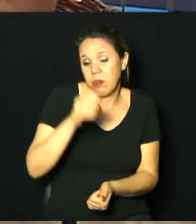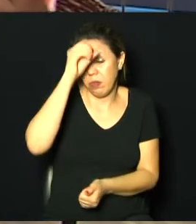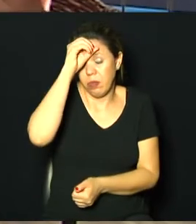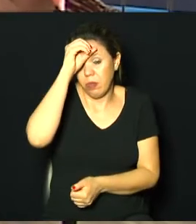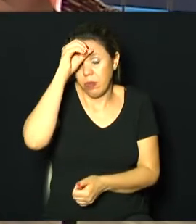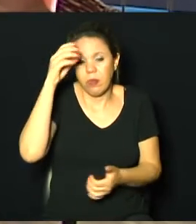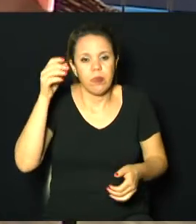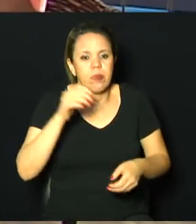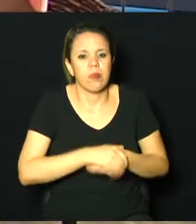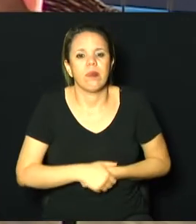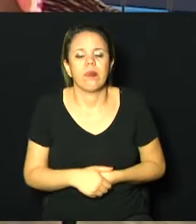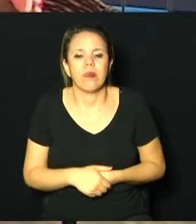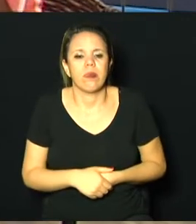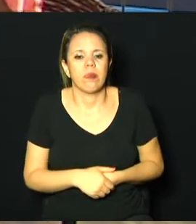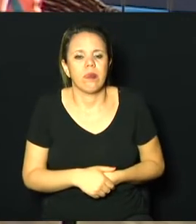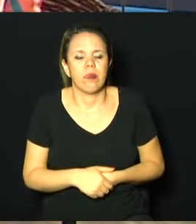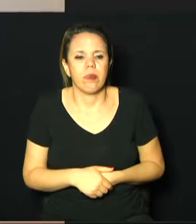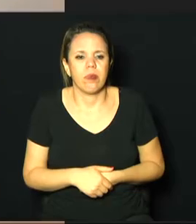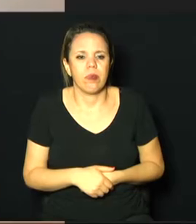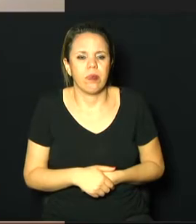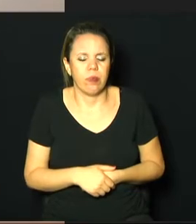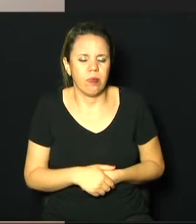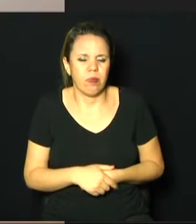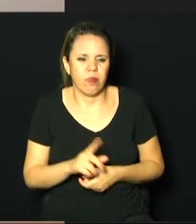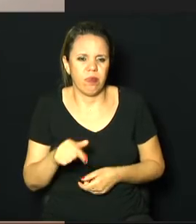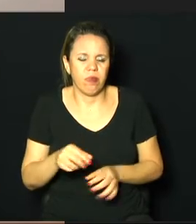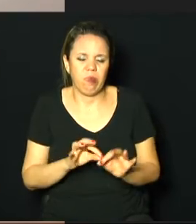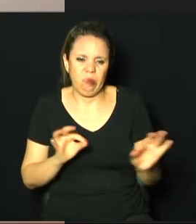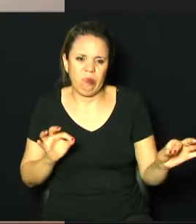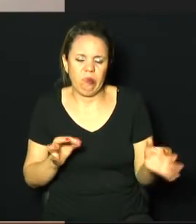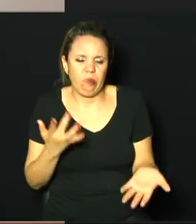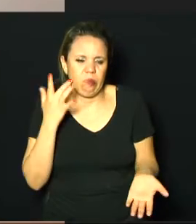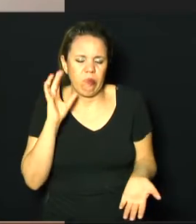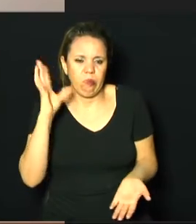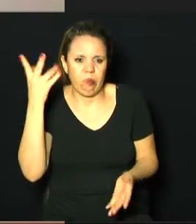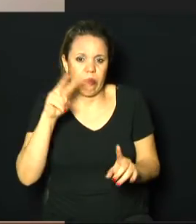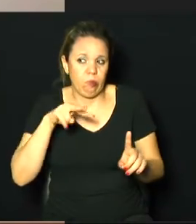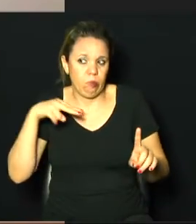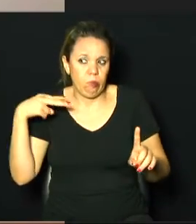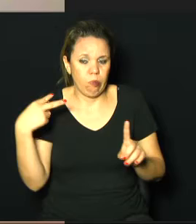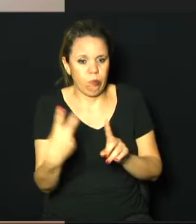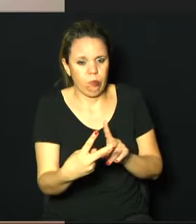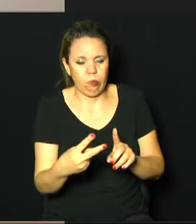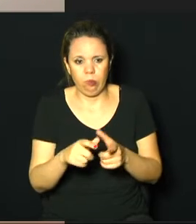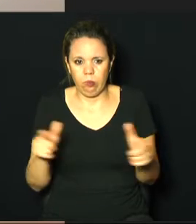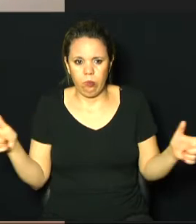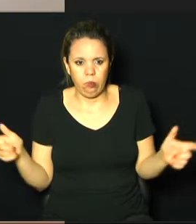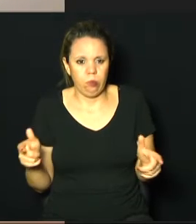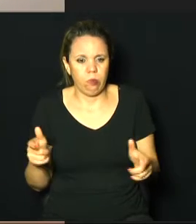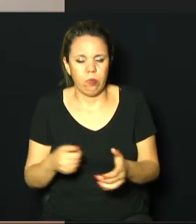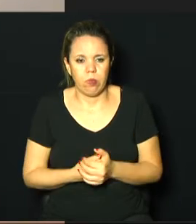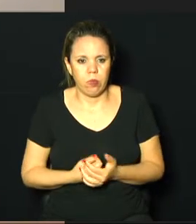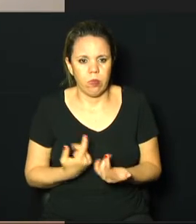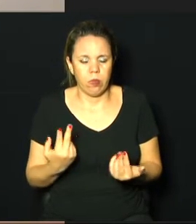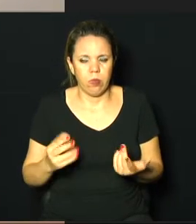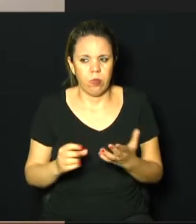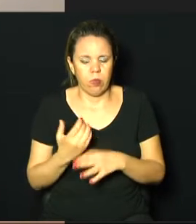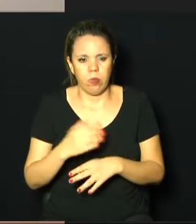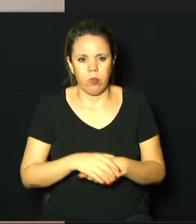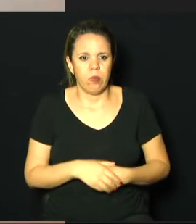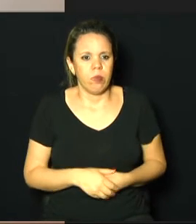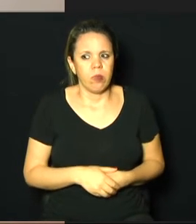A sabemos gente de não fato se está sabe, né? perto Está ou muito vulnerável. está longe. E se a gente cria uma expectativa muito grande, que foi como aconteceu,